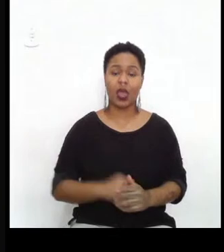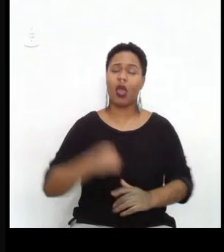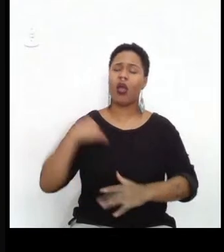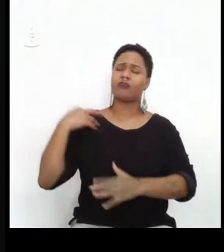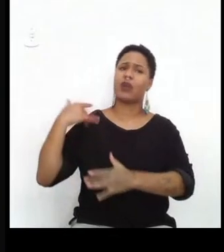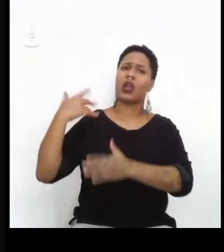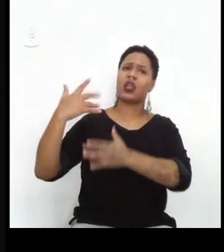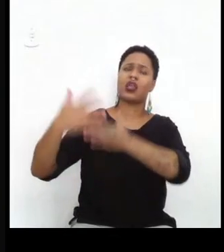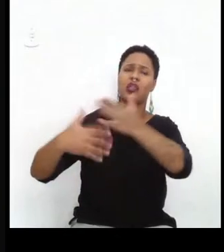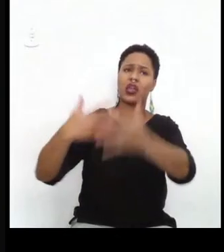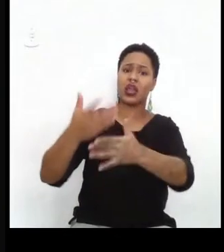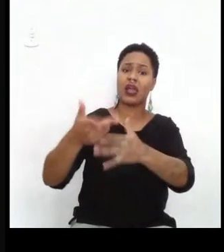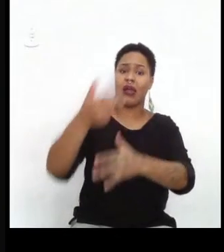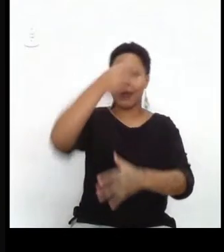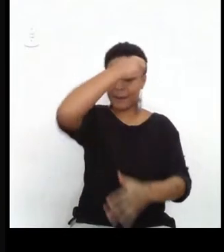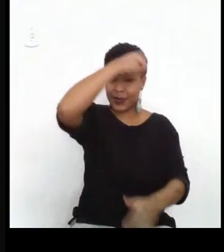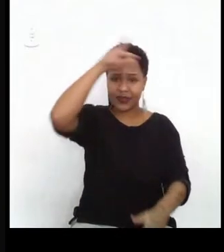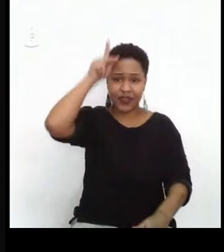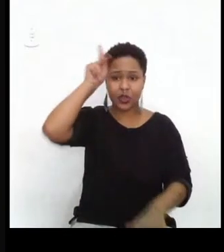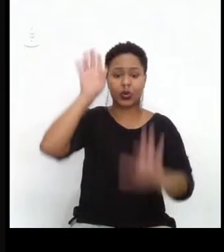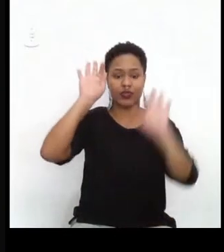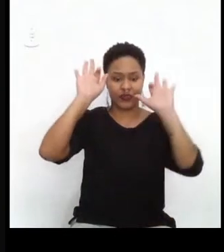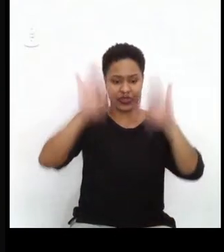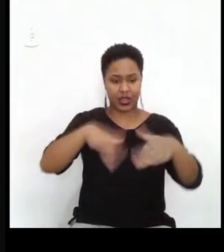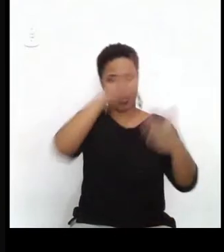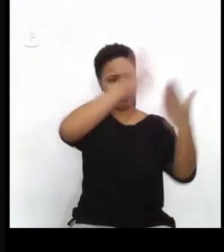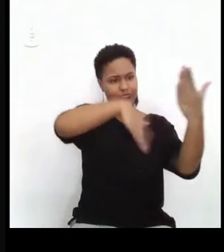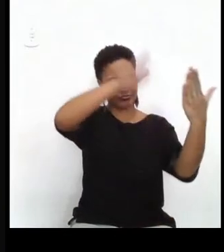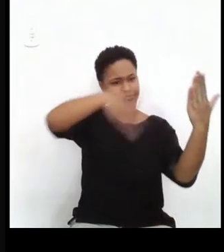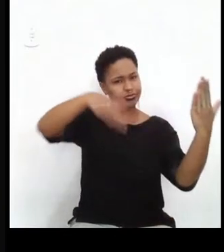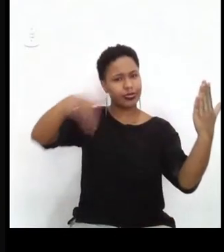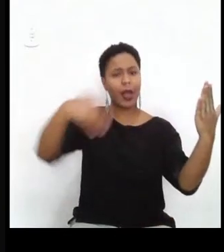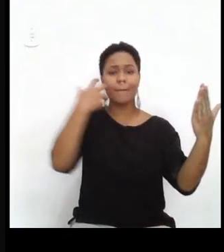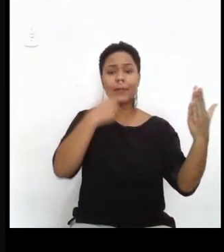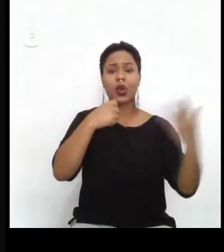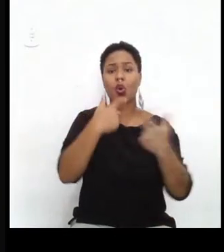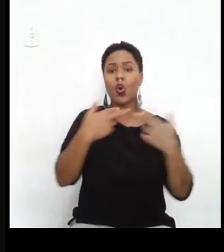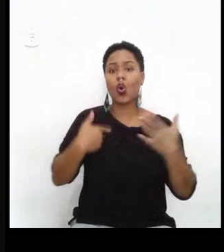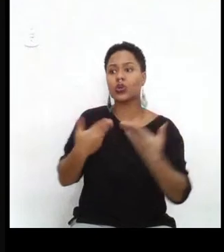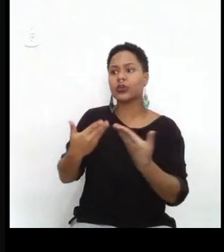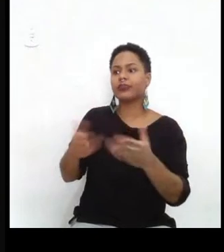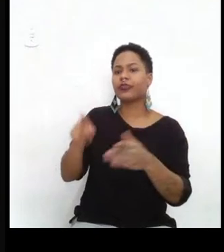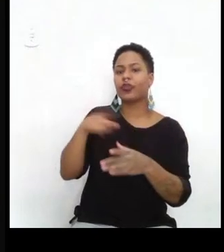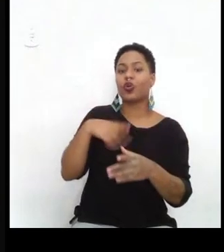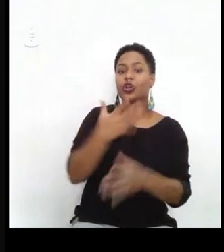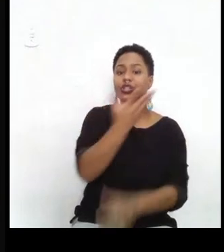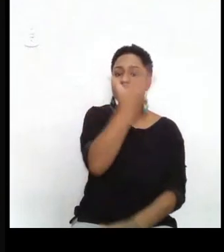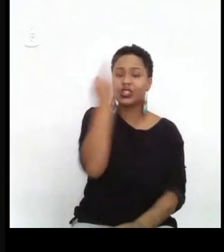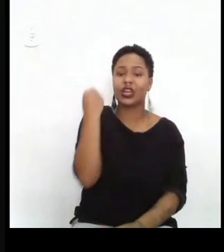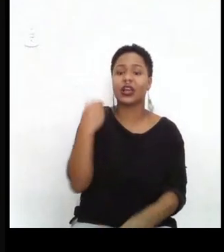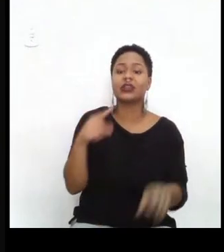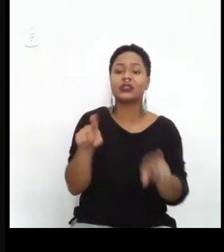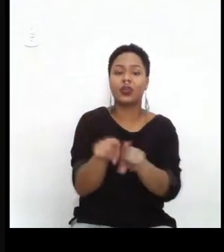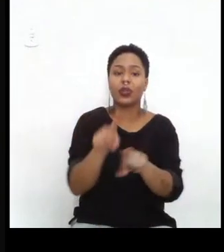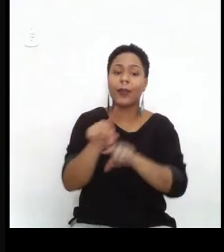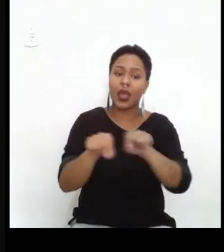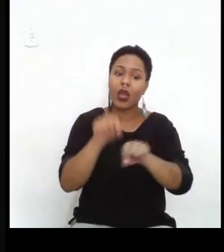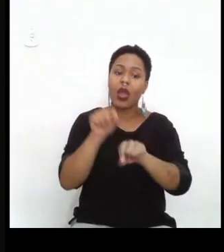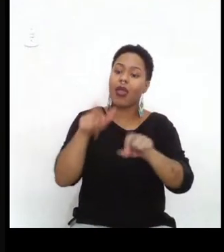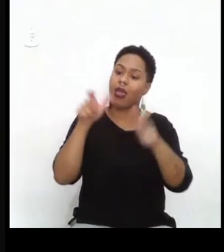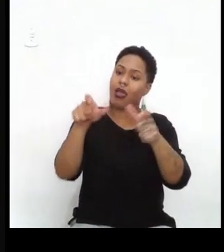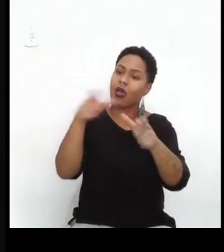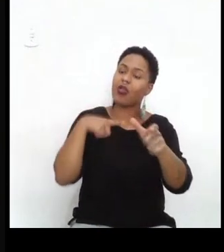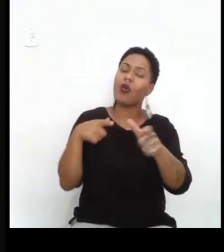pintura branca e o que queda demorar Ouvir Antes outra indianos o condicionador é indicativa de lugar de memória ele